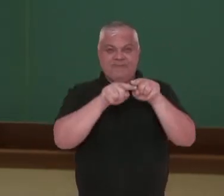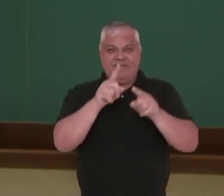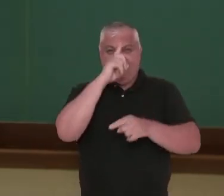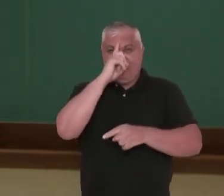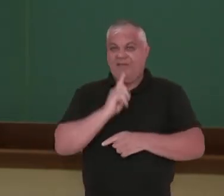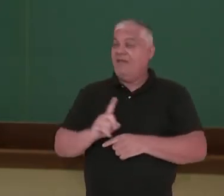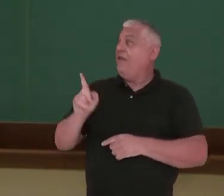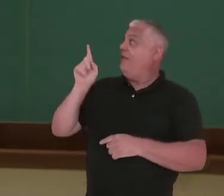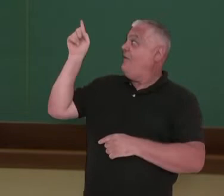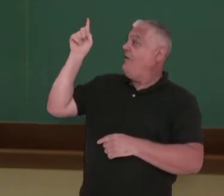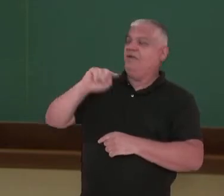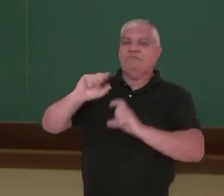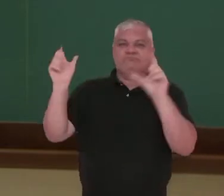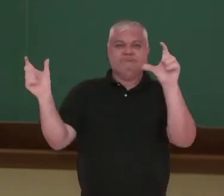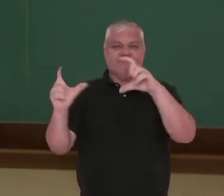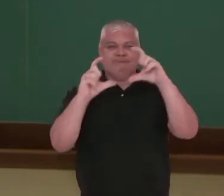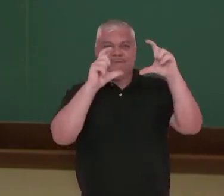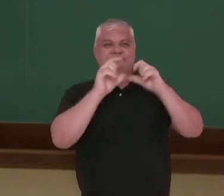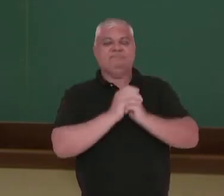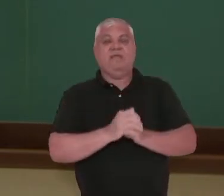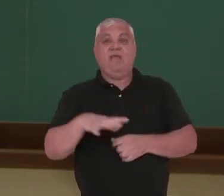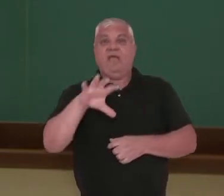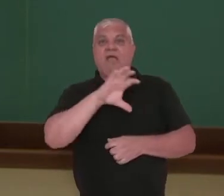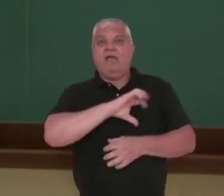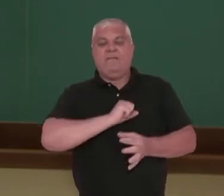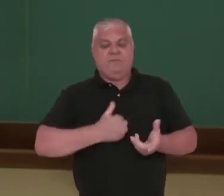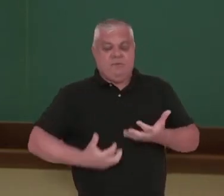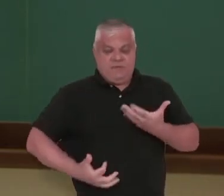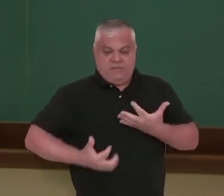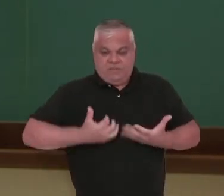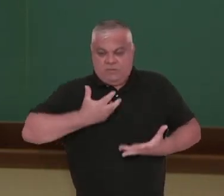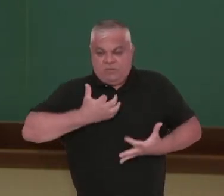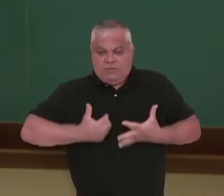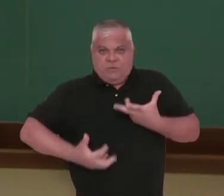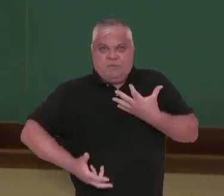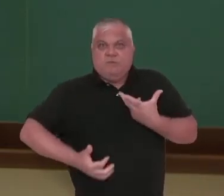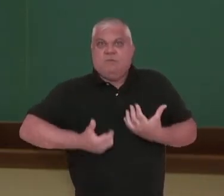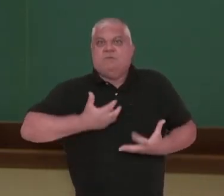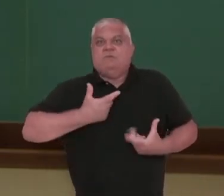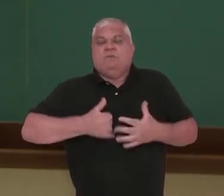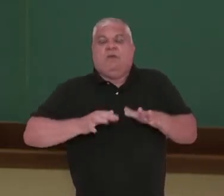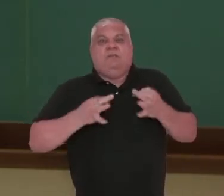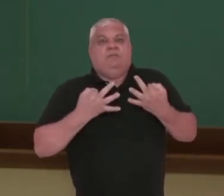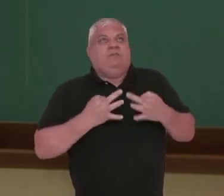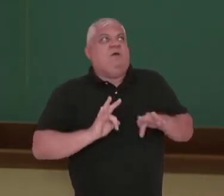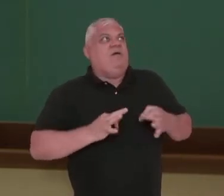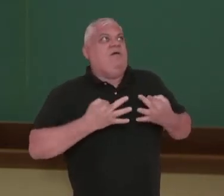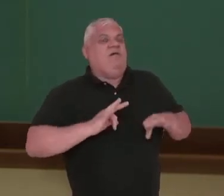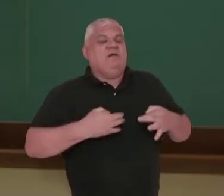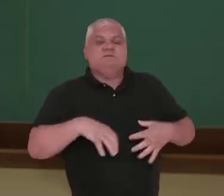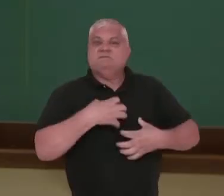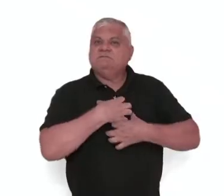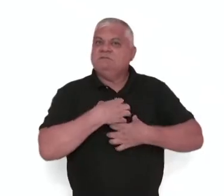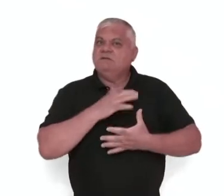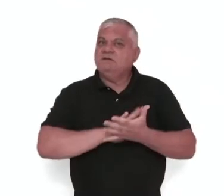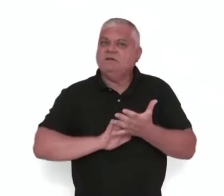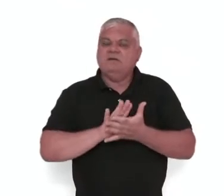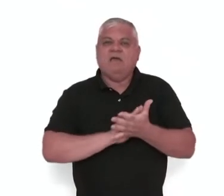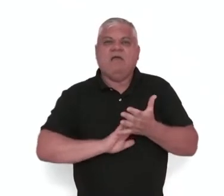lírica. Amor é fogo que arde sem se ver, é ferida que dói e não se sente,